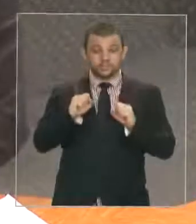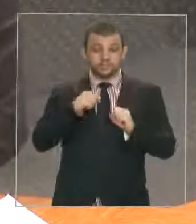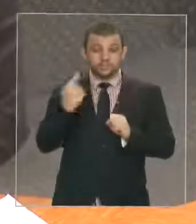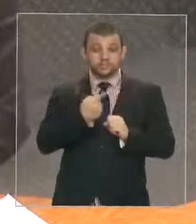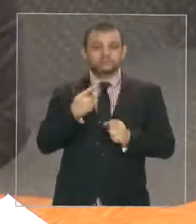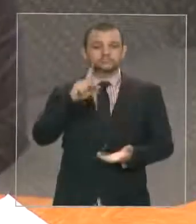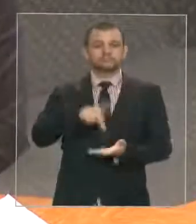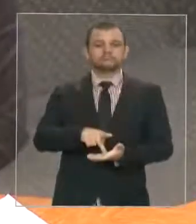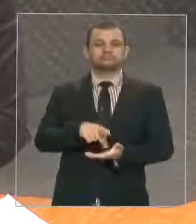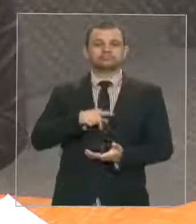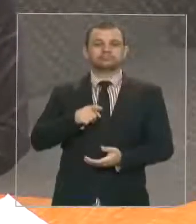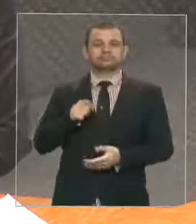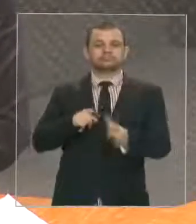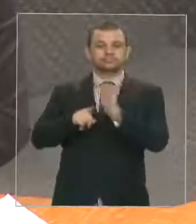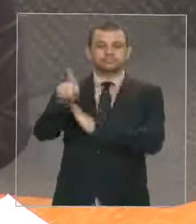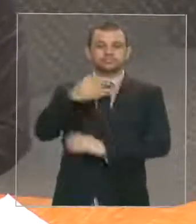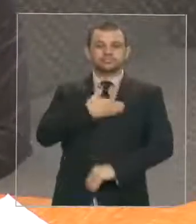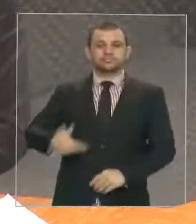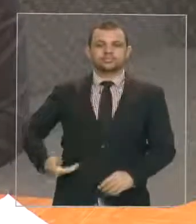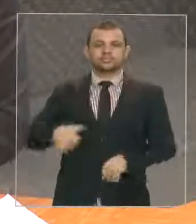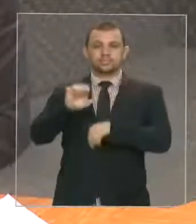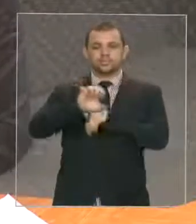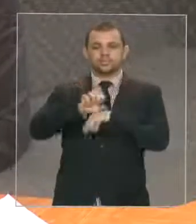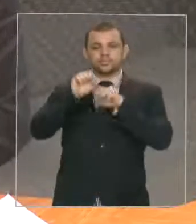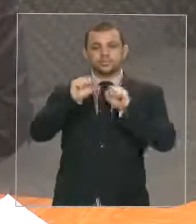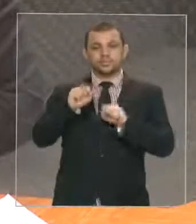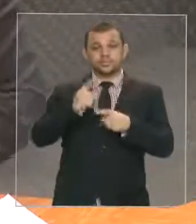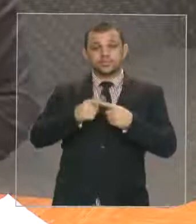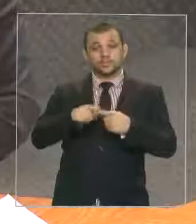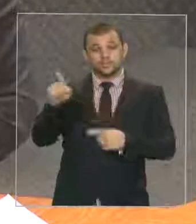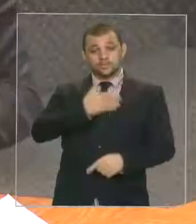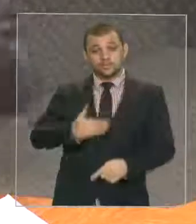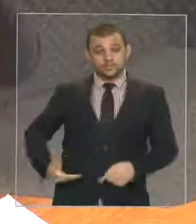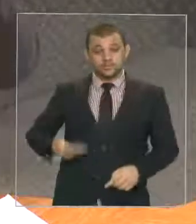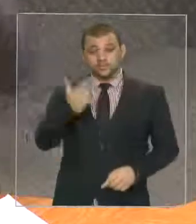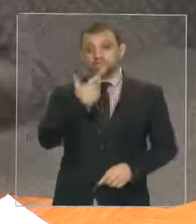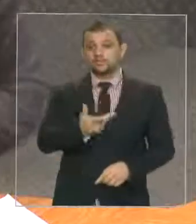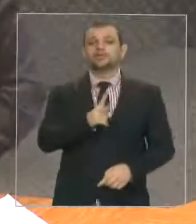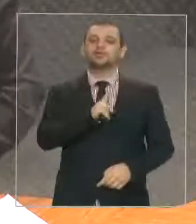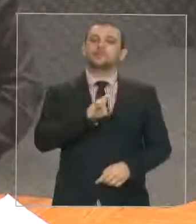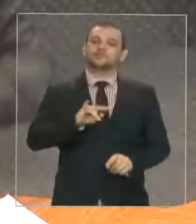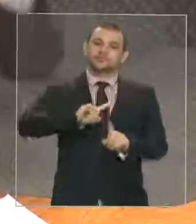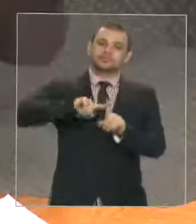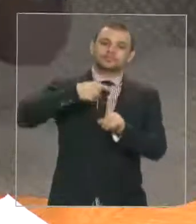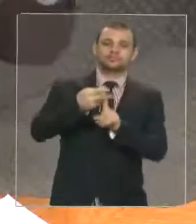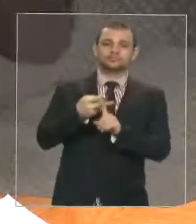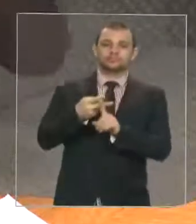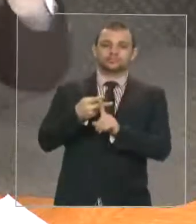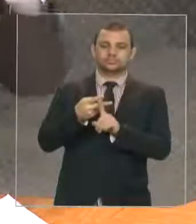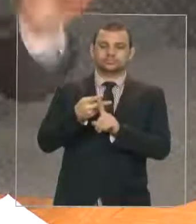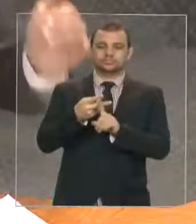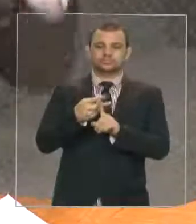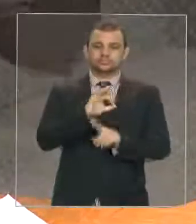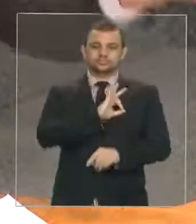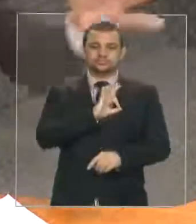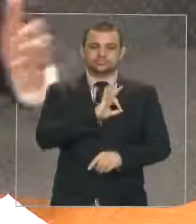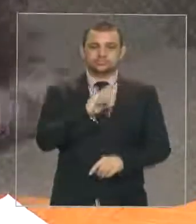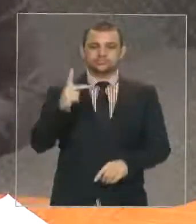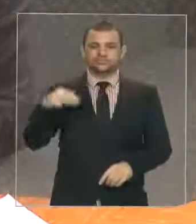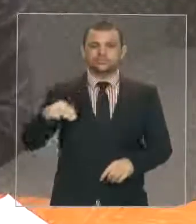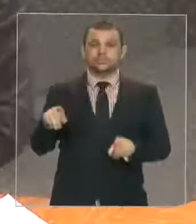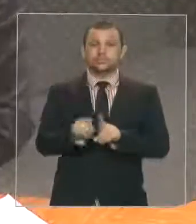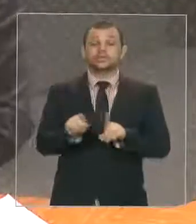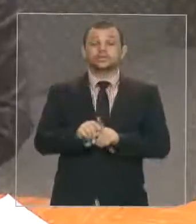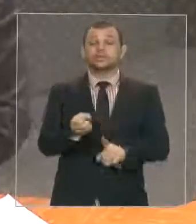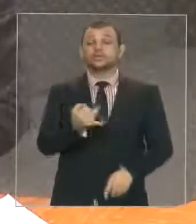governo do Estado, que ele disse que ia dobrar o efetivo da Polícia Militar. E mais ainda, a quantidade de policiais